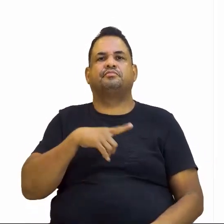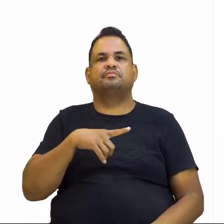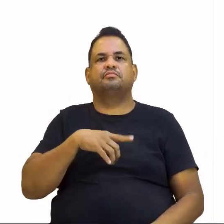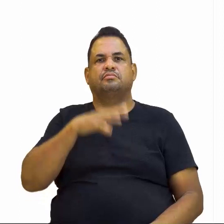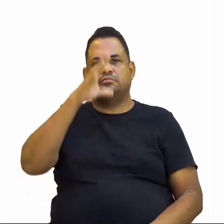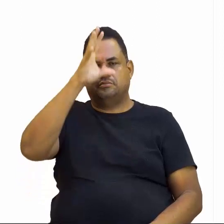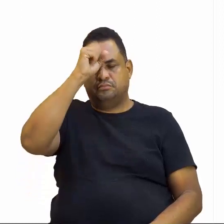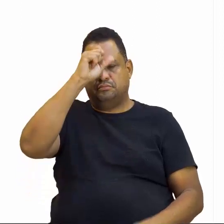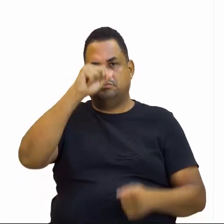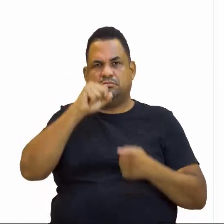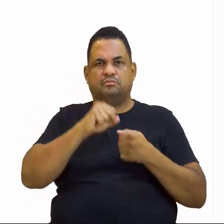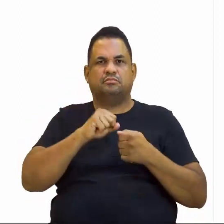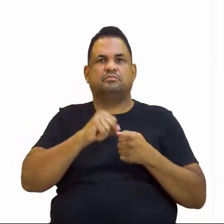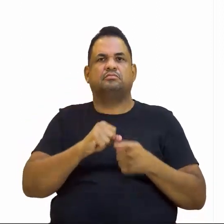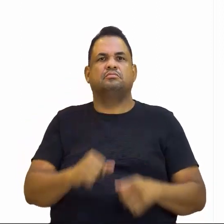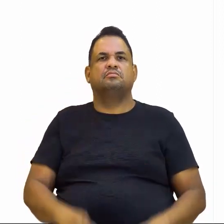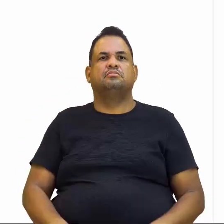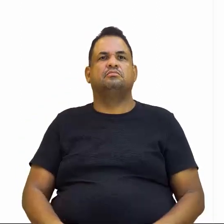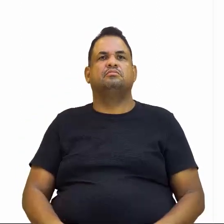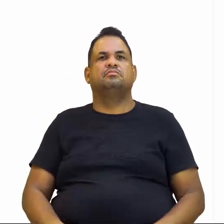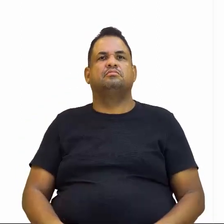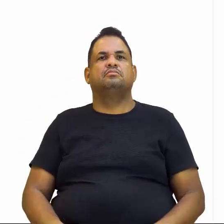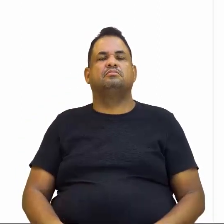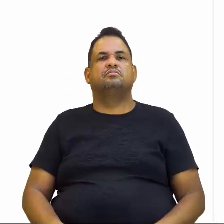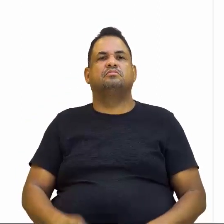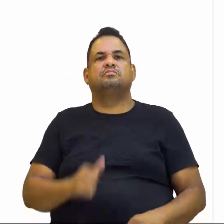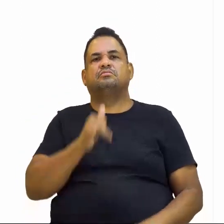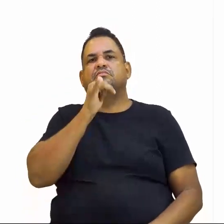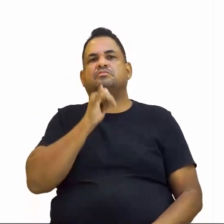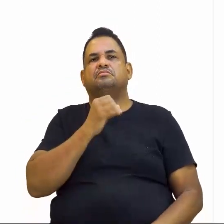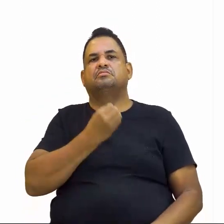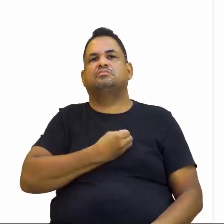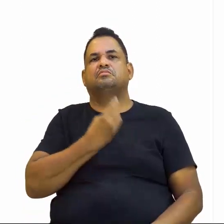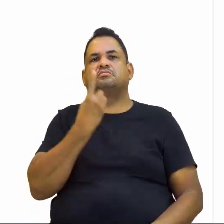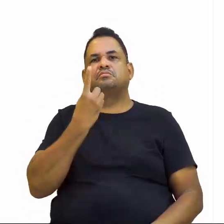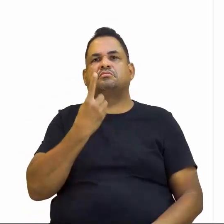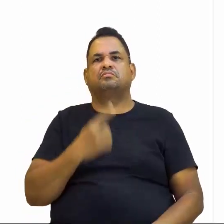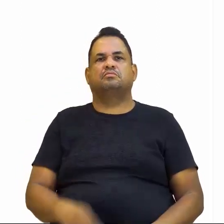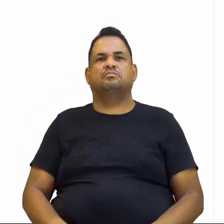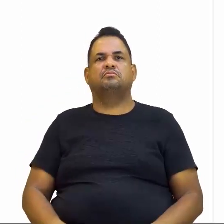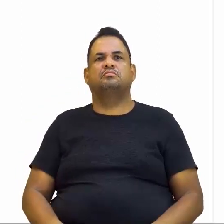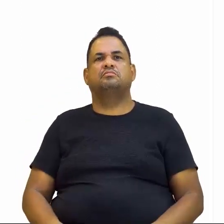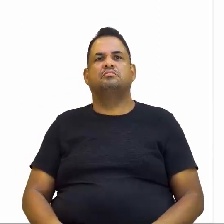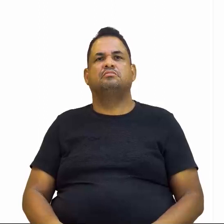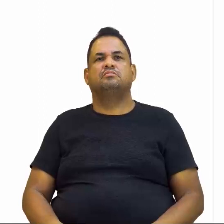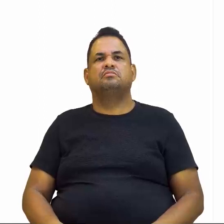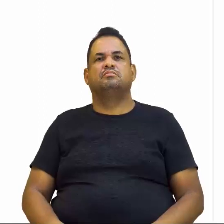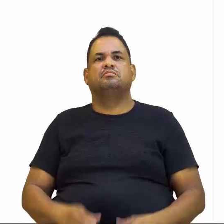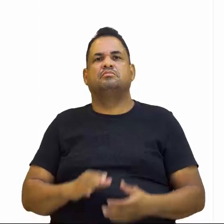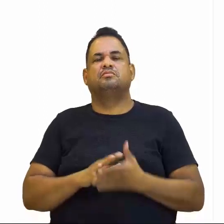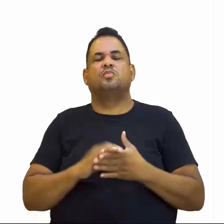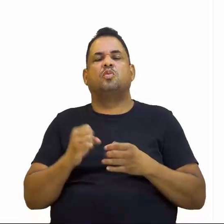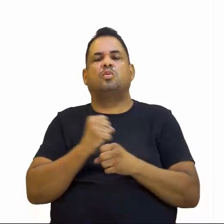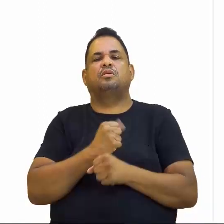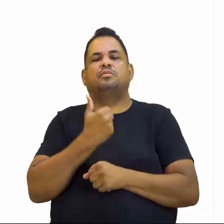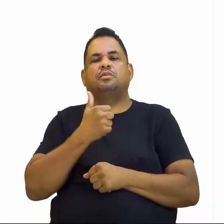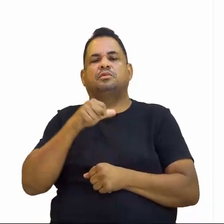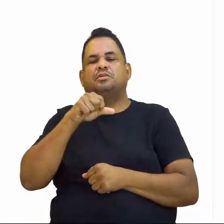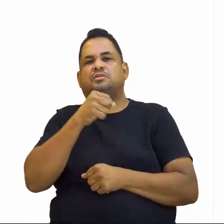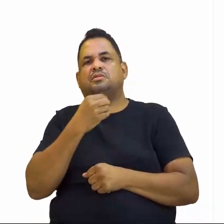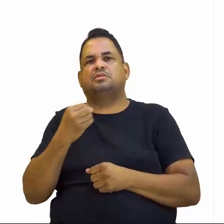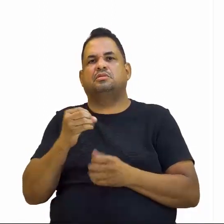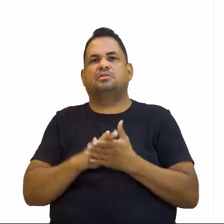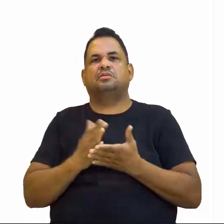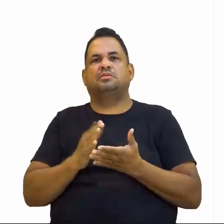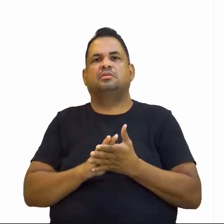aprender fazendo, aonde o nosso exemplo de número 1 diz o seguinte. Por volta de